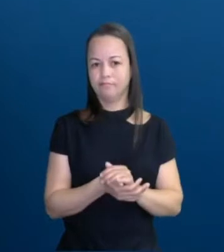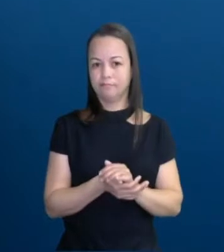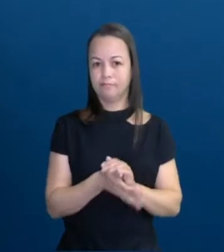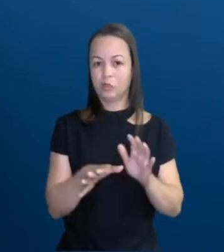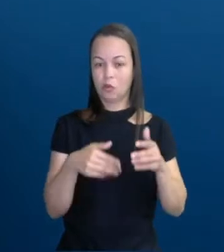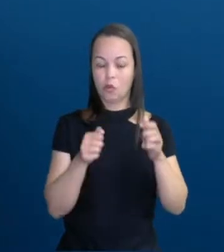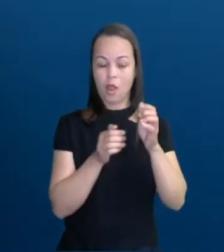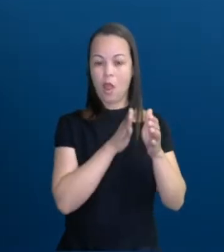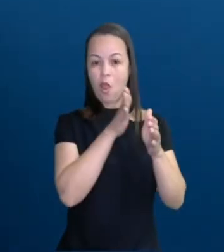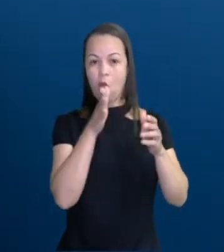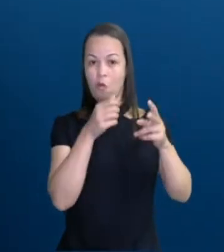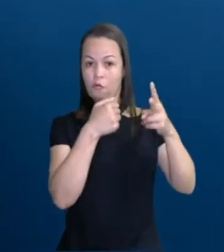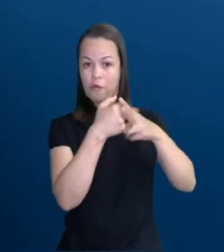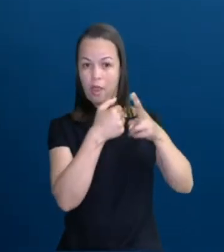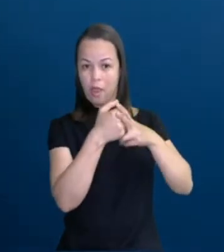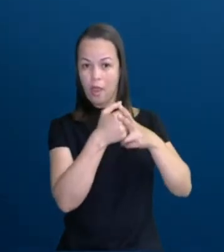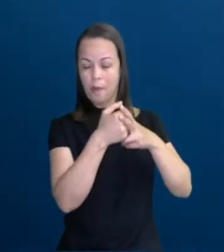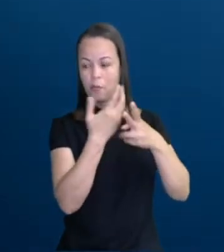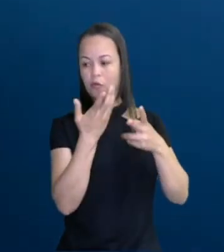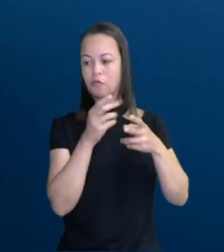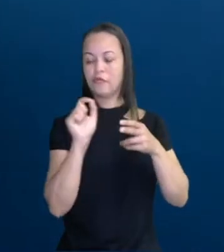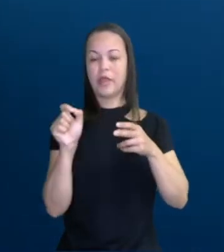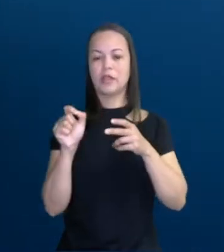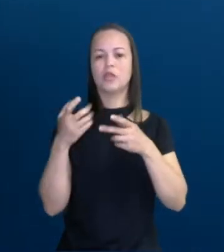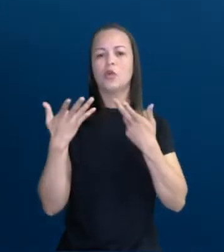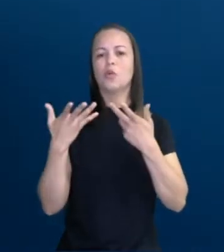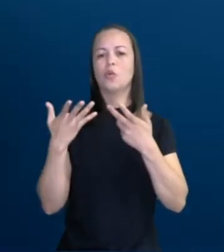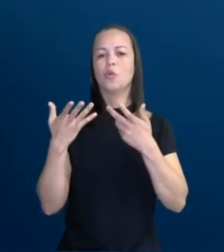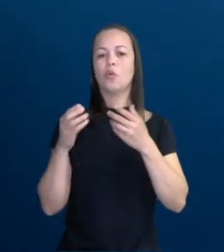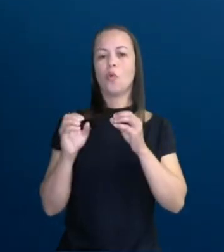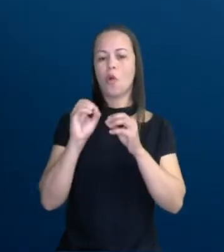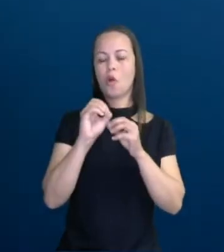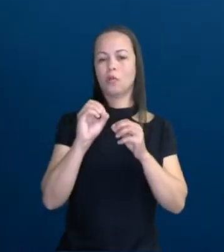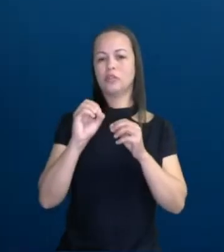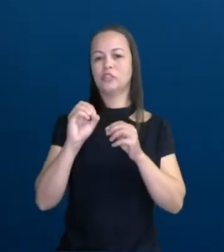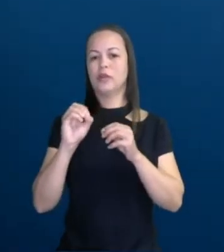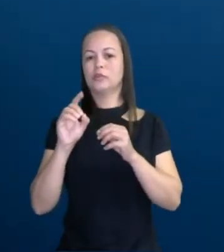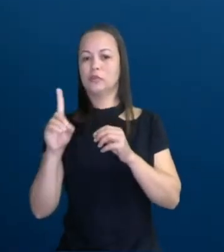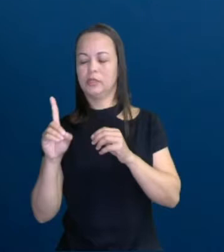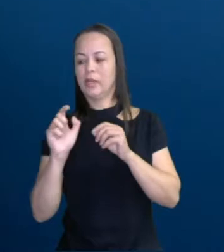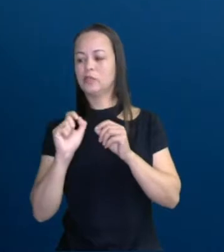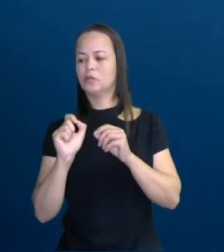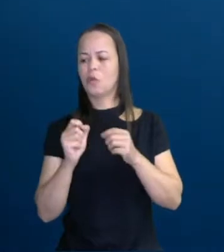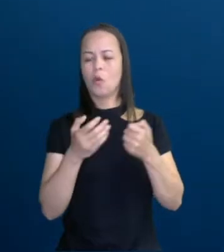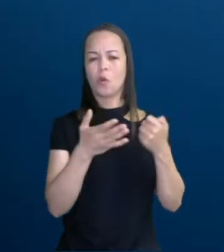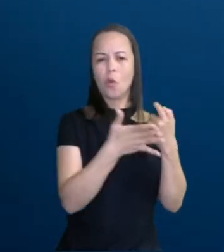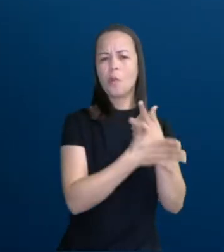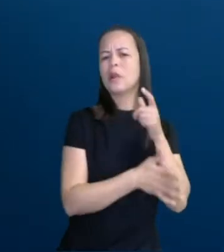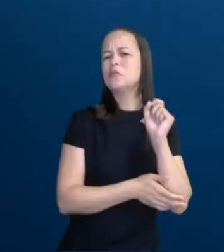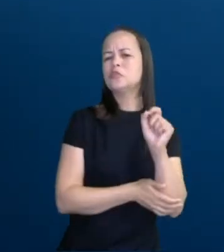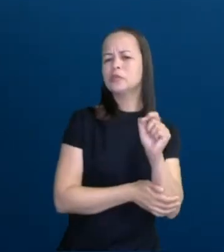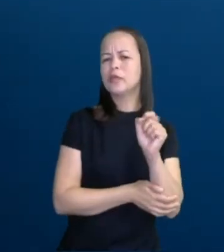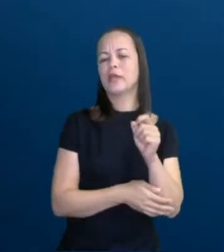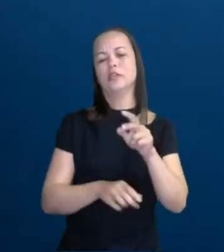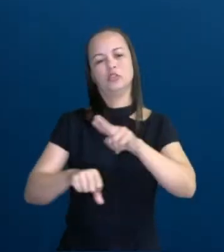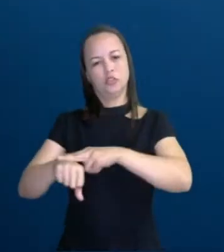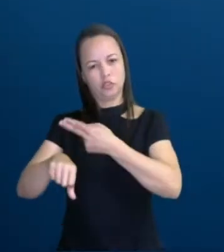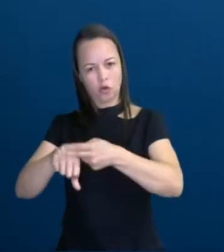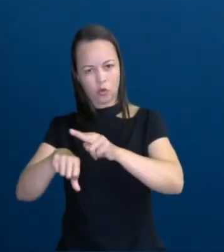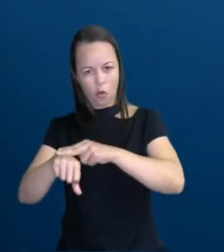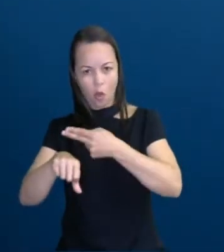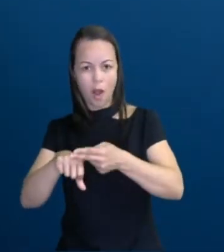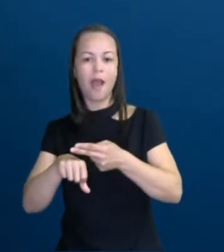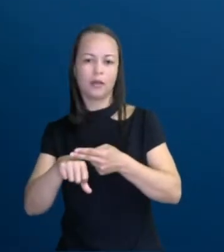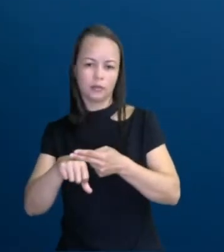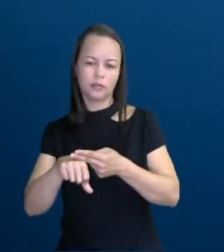logo após o verbo vem o objeto direto. Compramos o quê? Compramos chocolate. Quem compra,